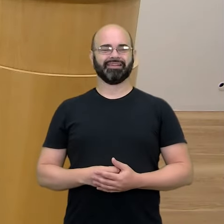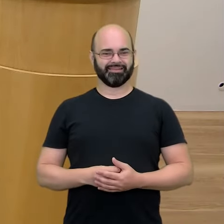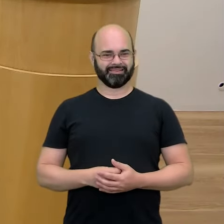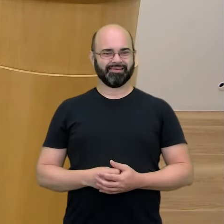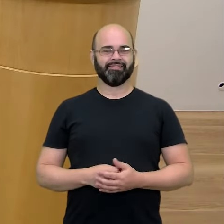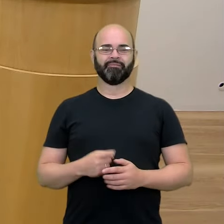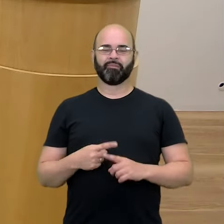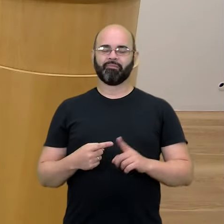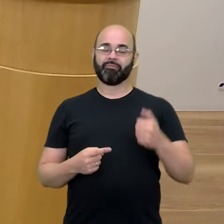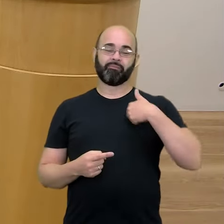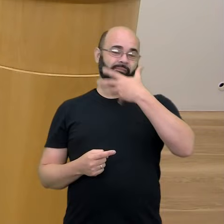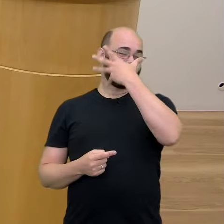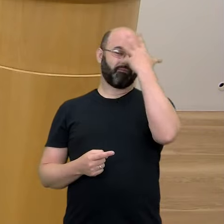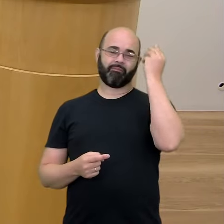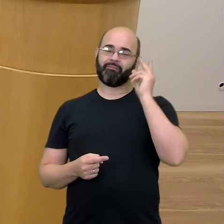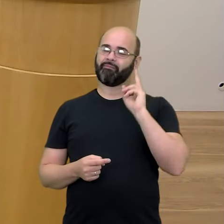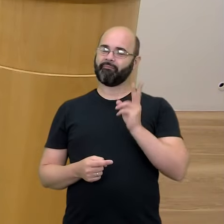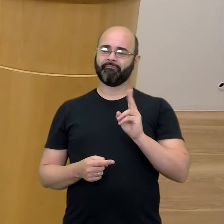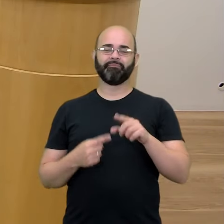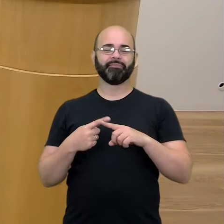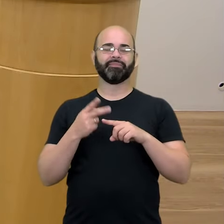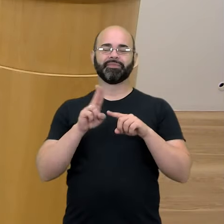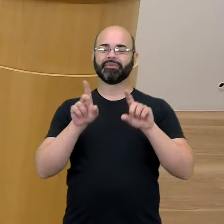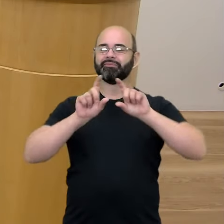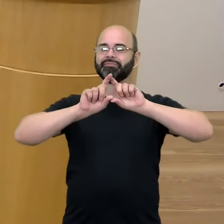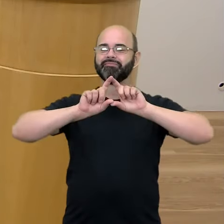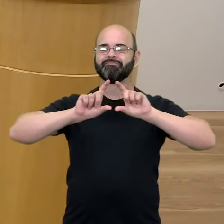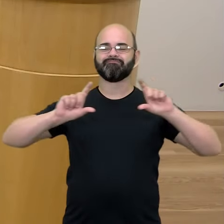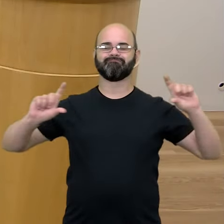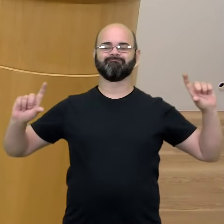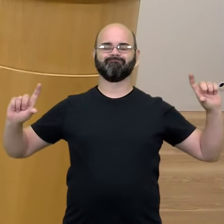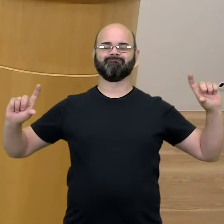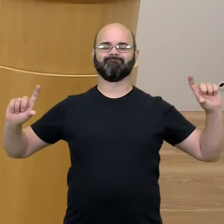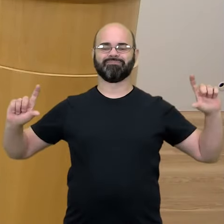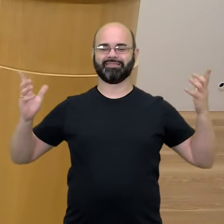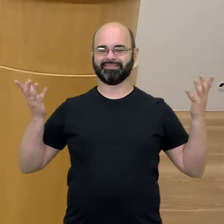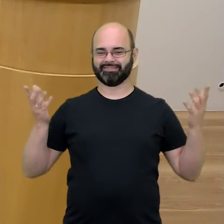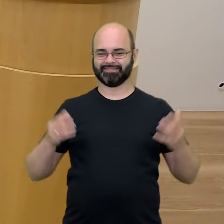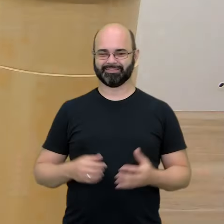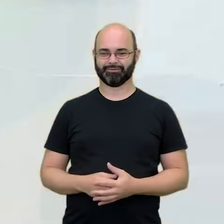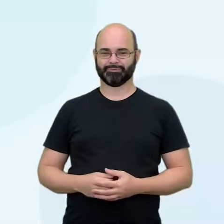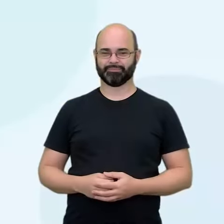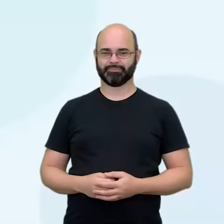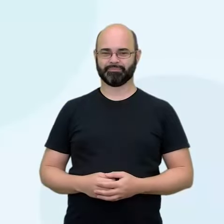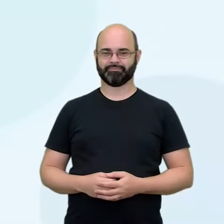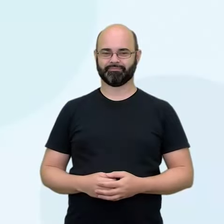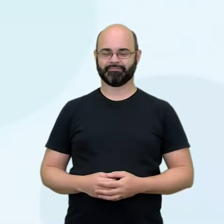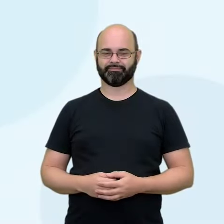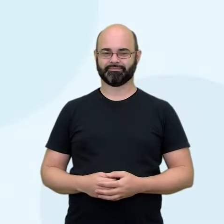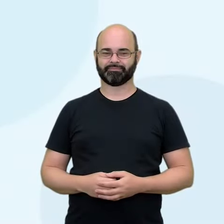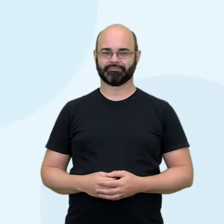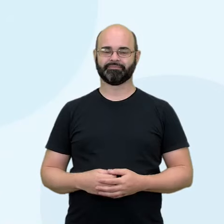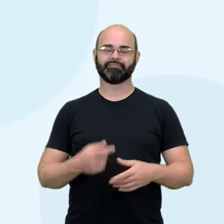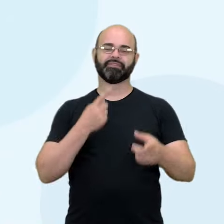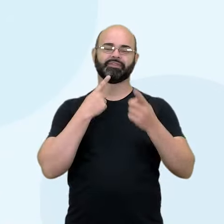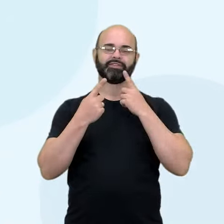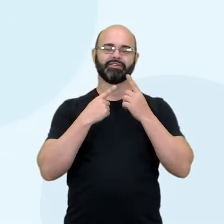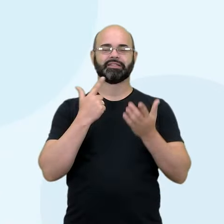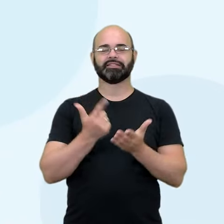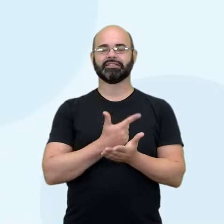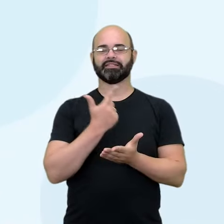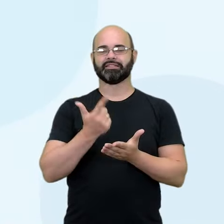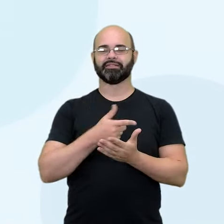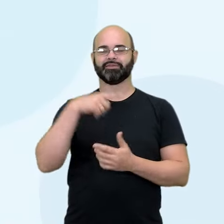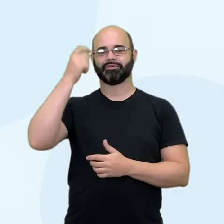o nome é muito grande. Vou pôr na tela porque assim, tá lá, foi pra tela. Diálogos com a literatura, a cultura em contexto. Hoje a